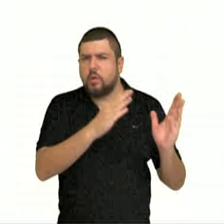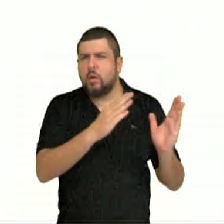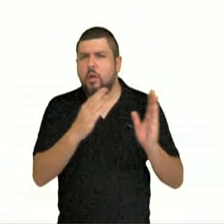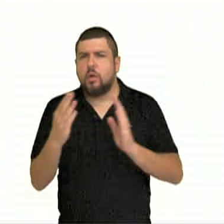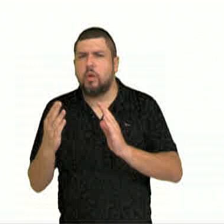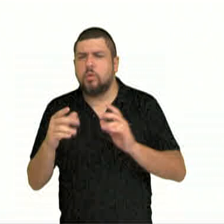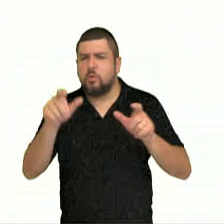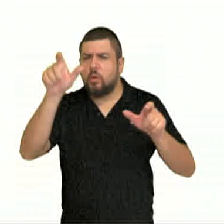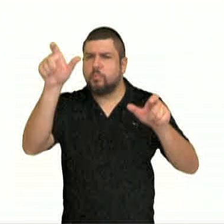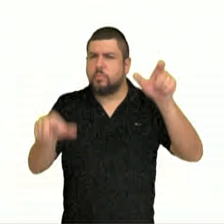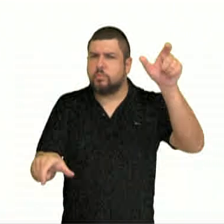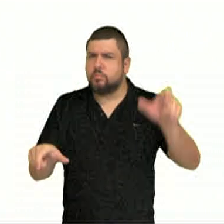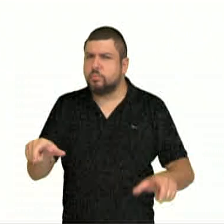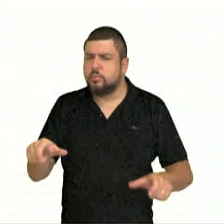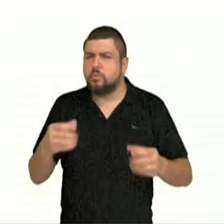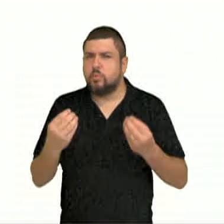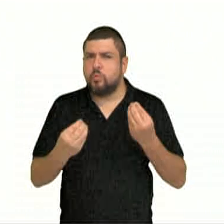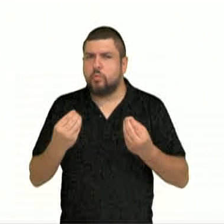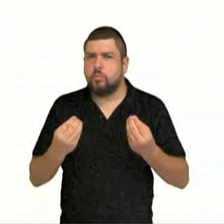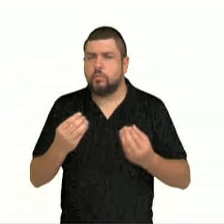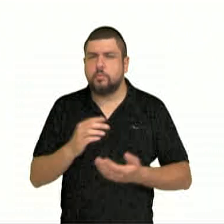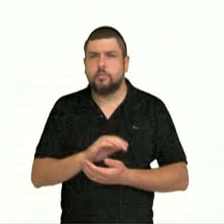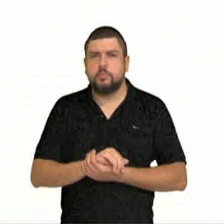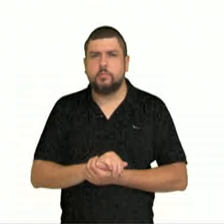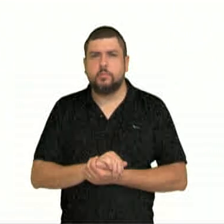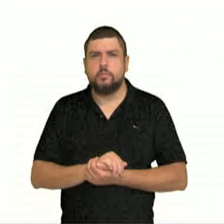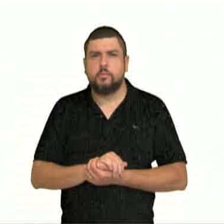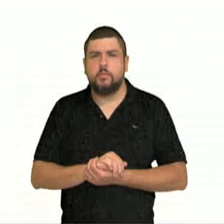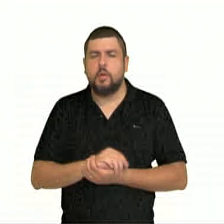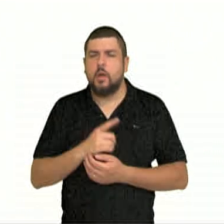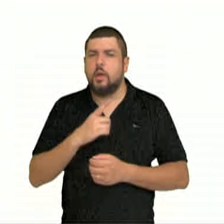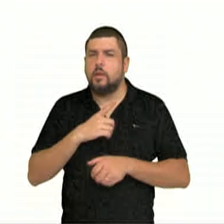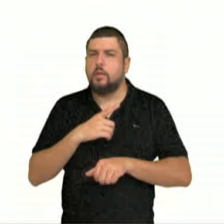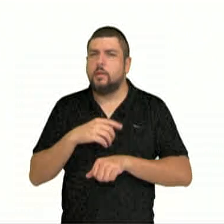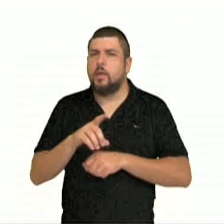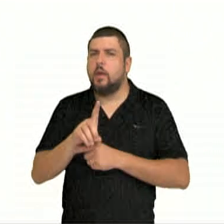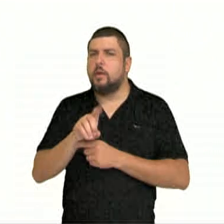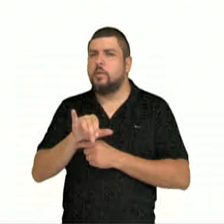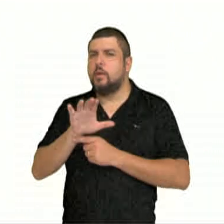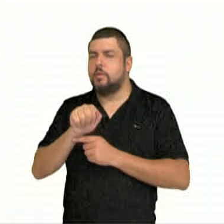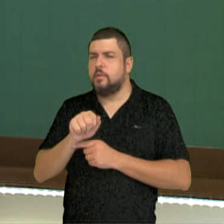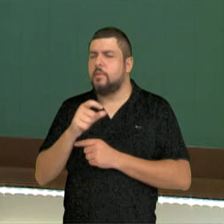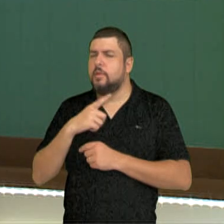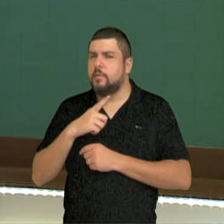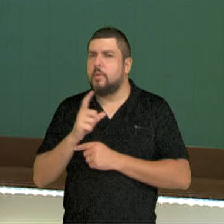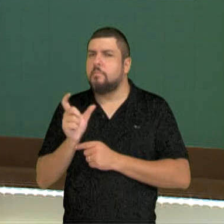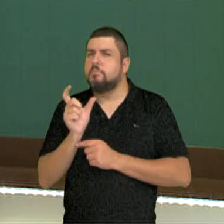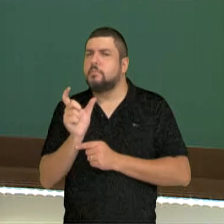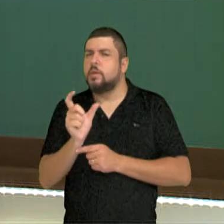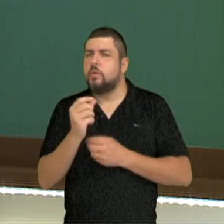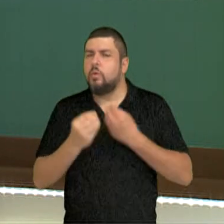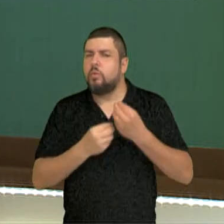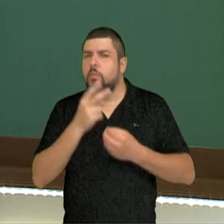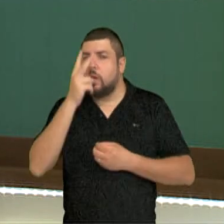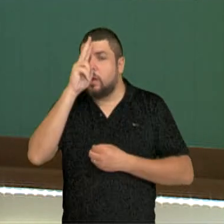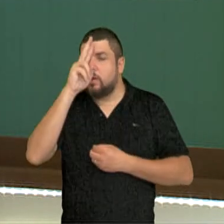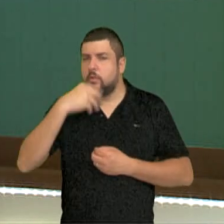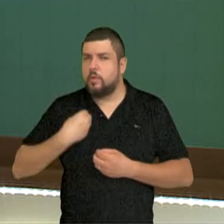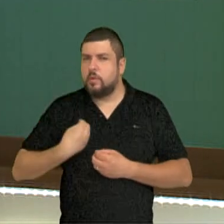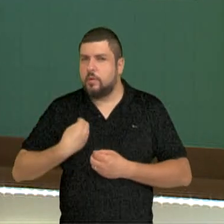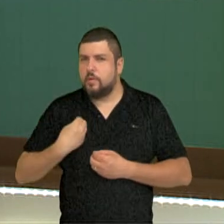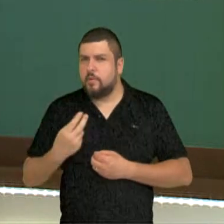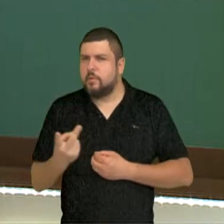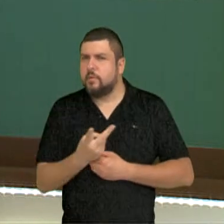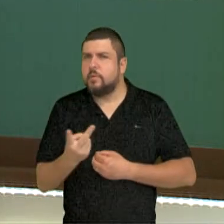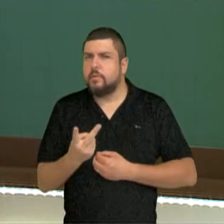filme segundo o resenhista? Tem uma dica aqui, ó, uma palavrinha, flashback. Você sabe o que